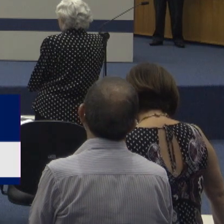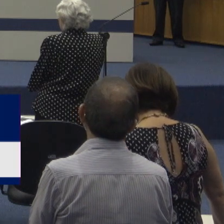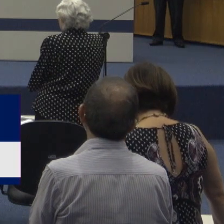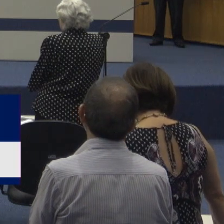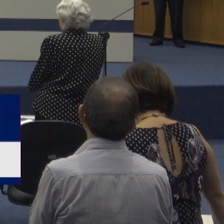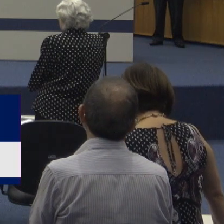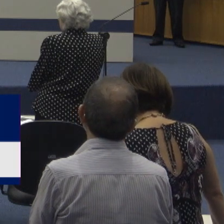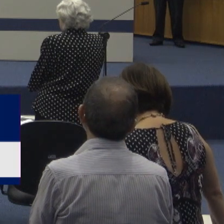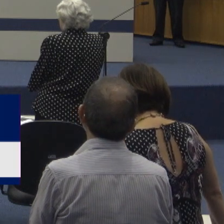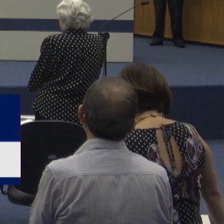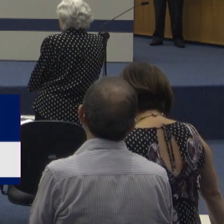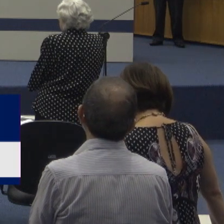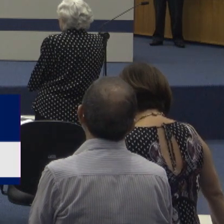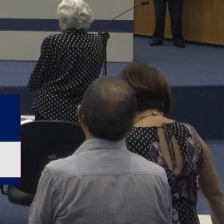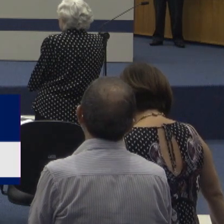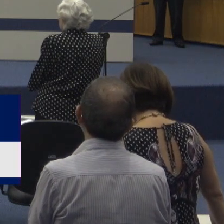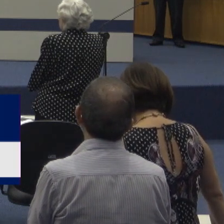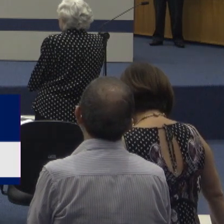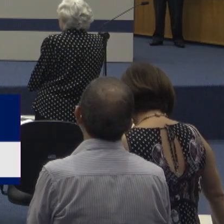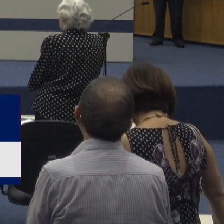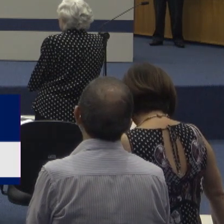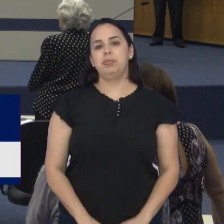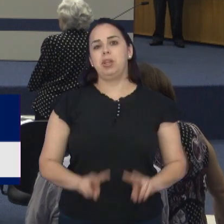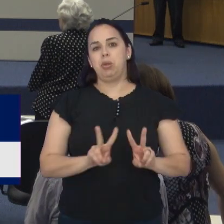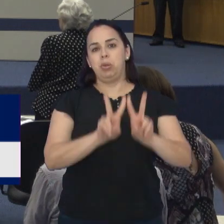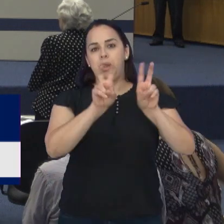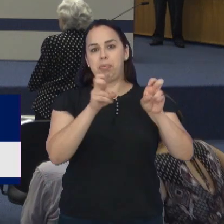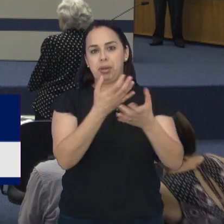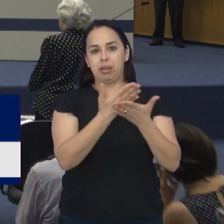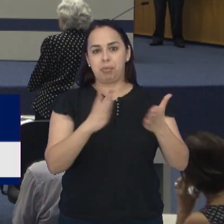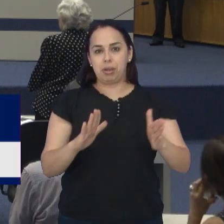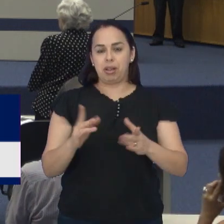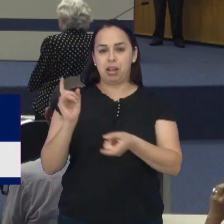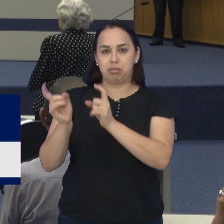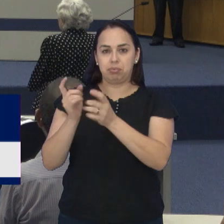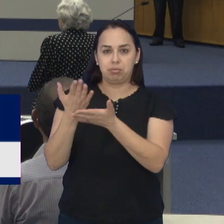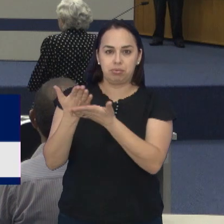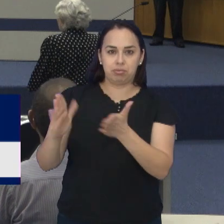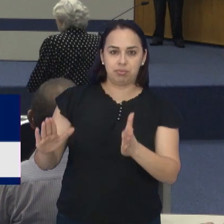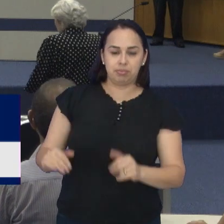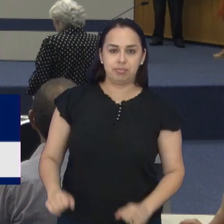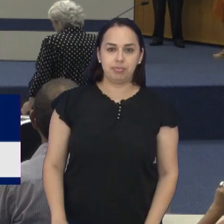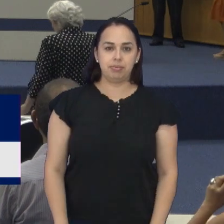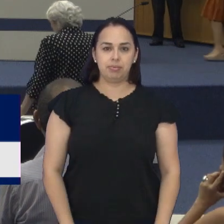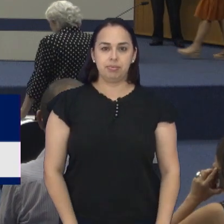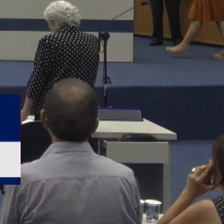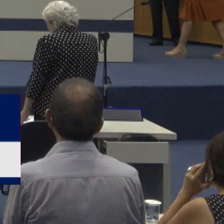Nada mais havendo a tratar, está encerrada a presente sessão.